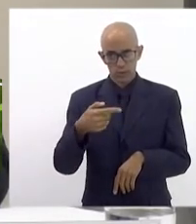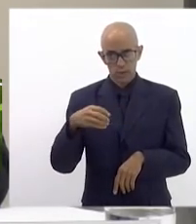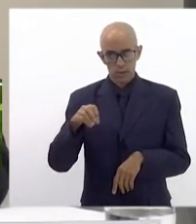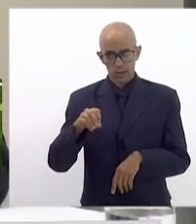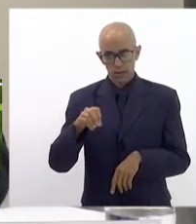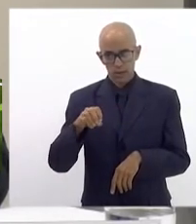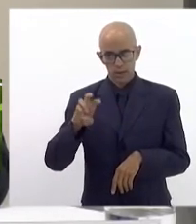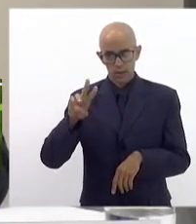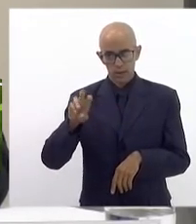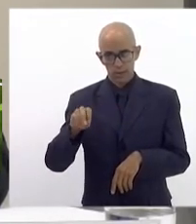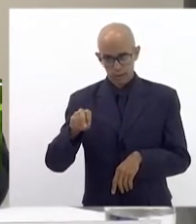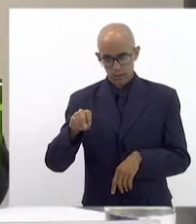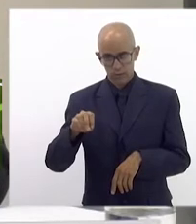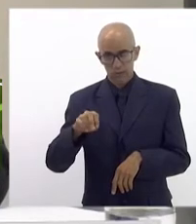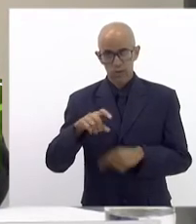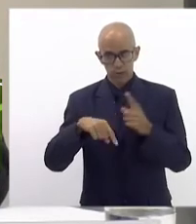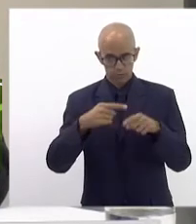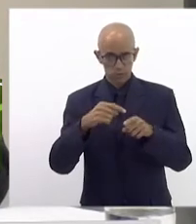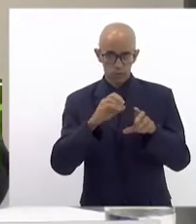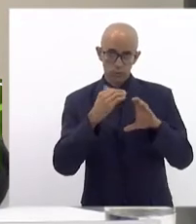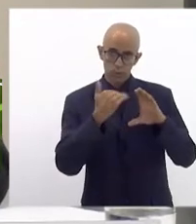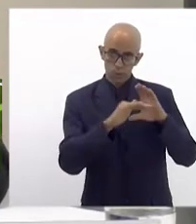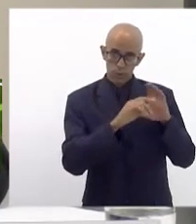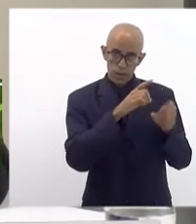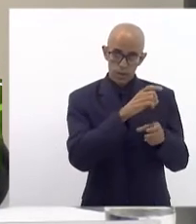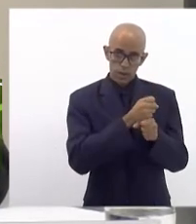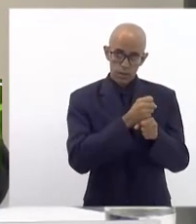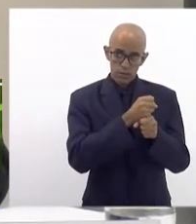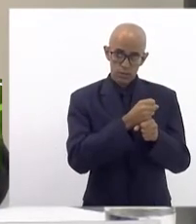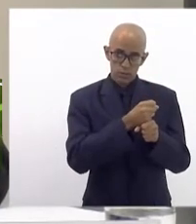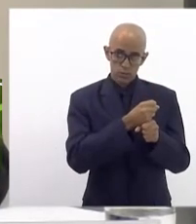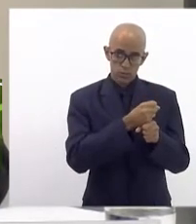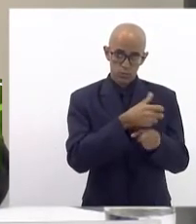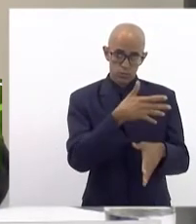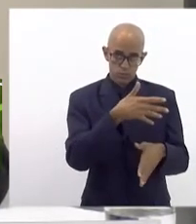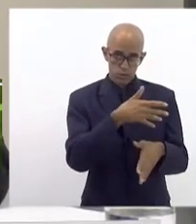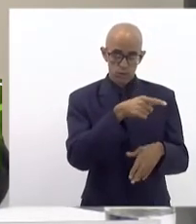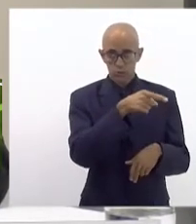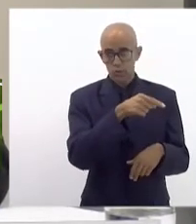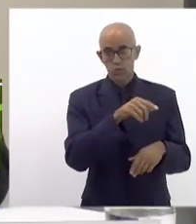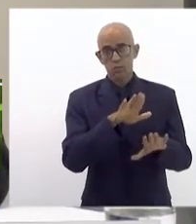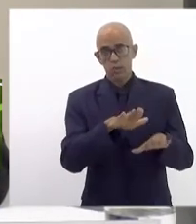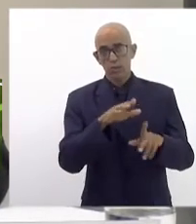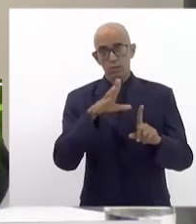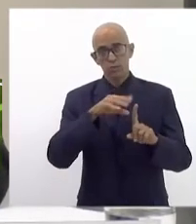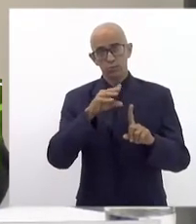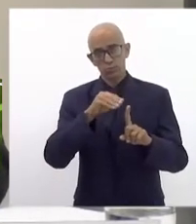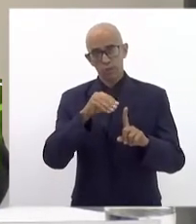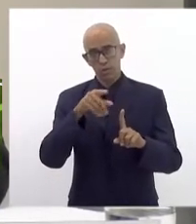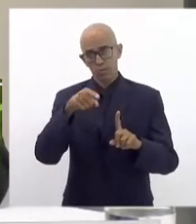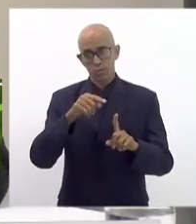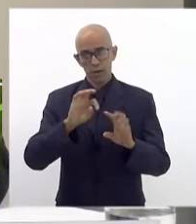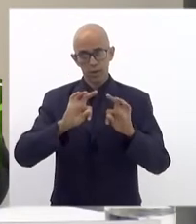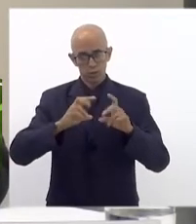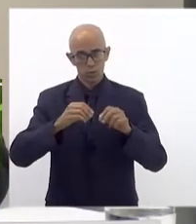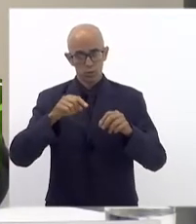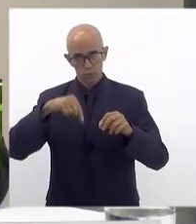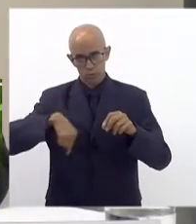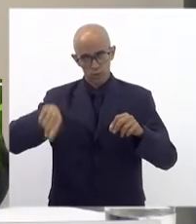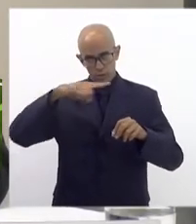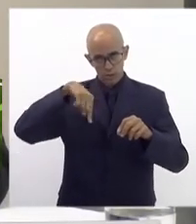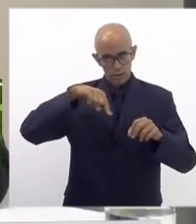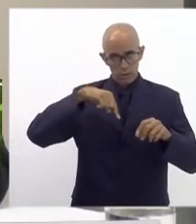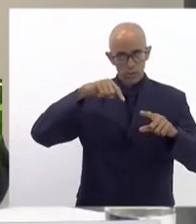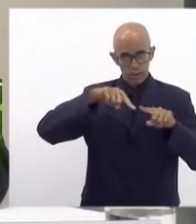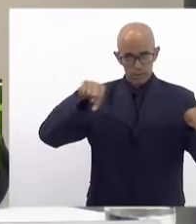997-46-7030. Nós vamos escrever aqui no chat já. Estou falando aqui ao microfone para registrar também entre os participantes que estão aqui na sala.